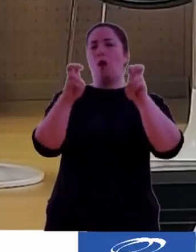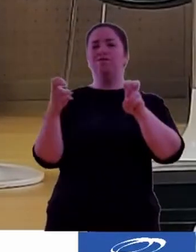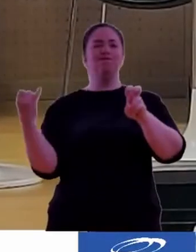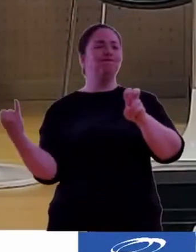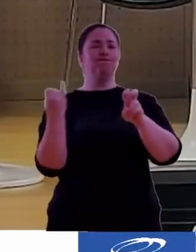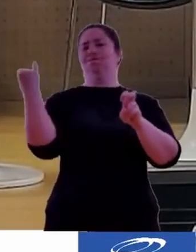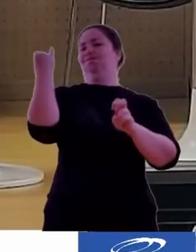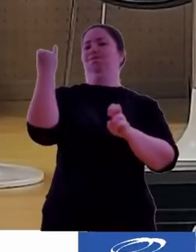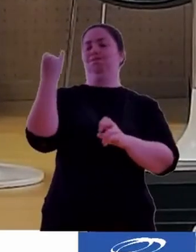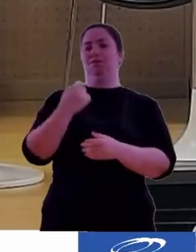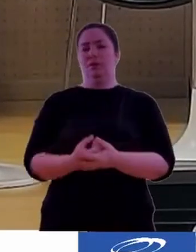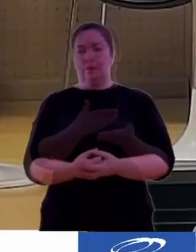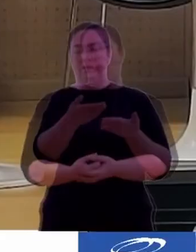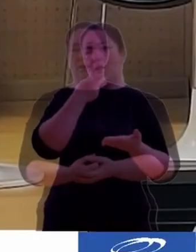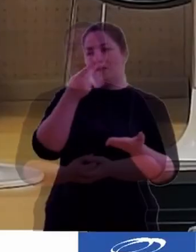dia.